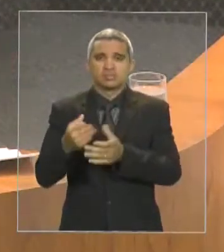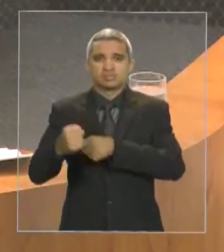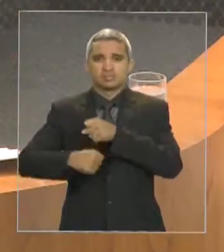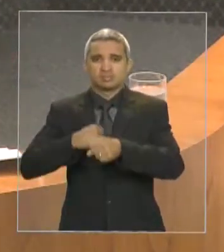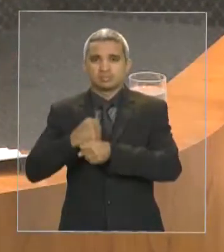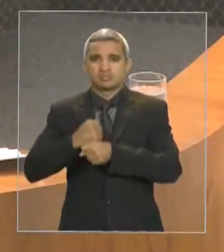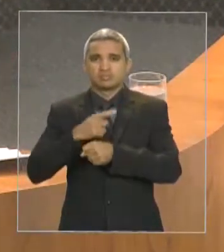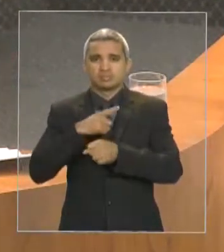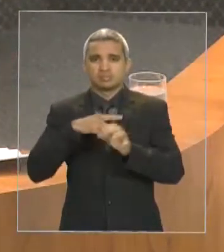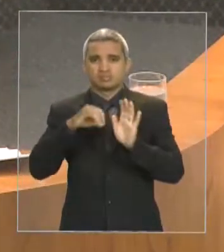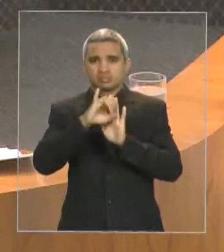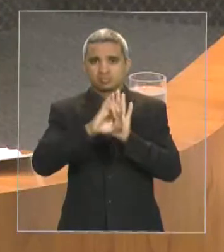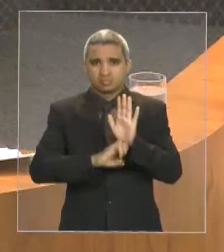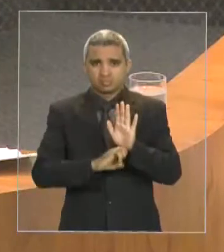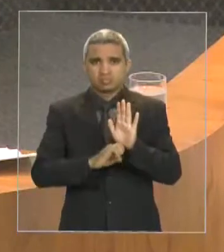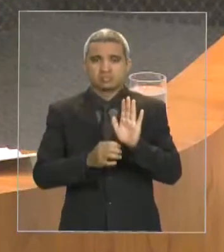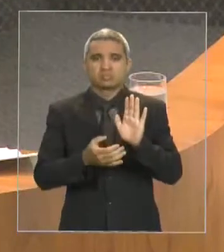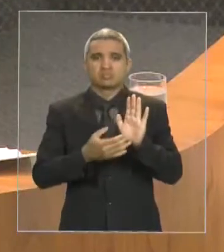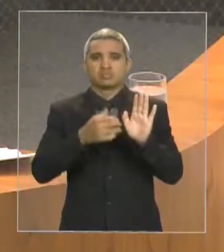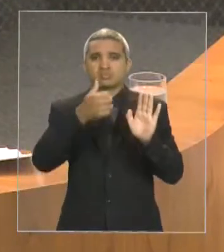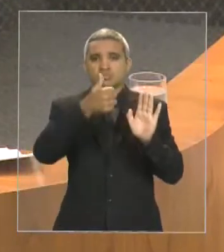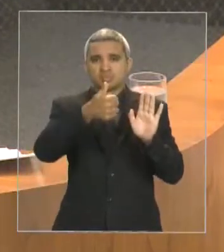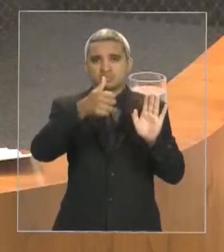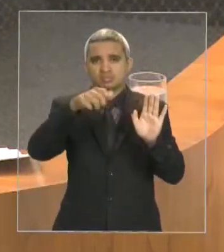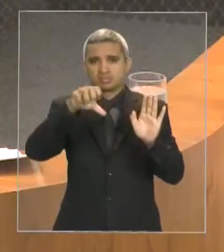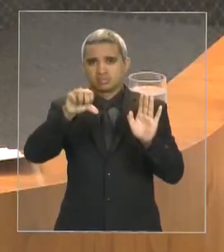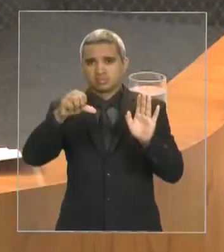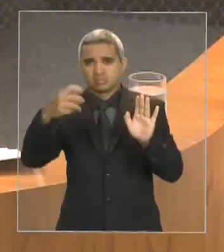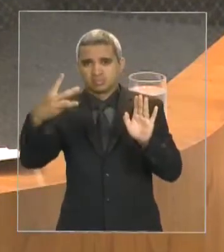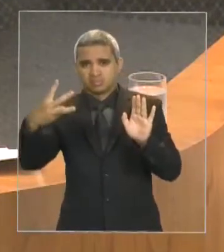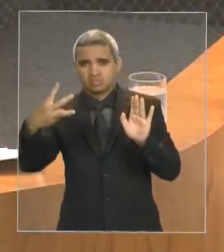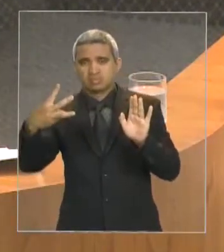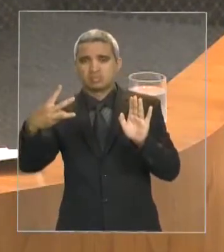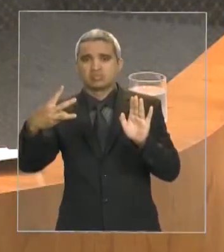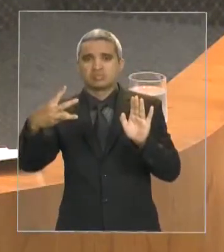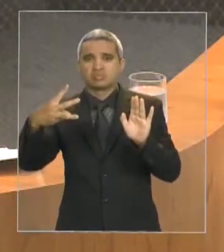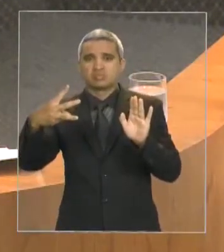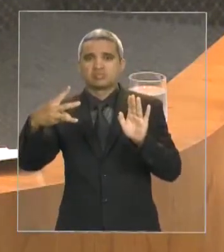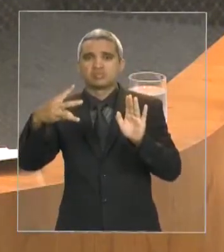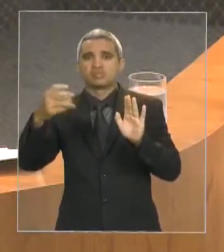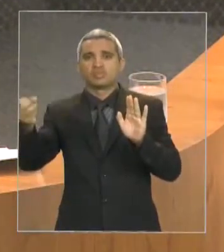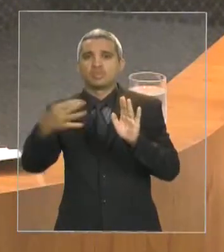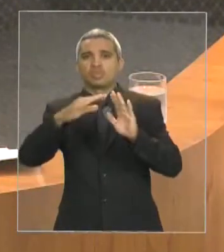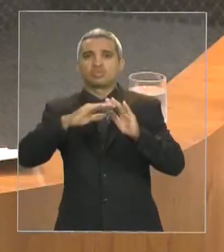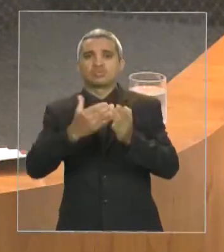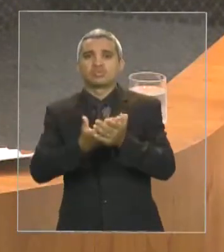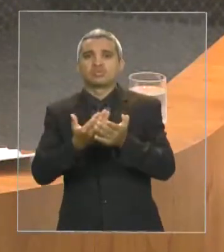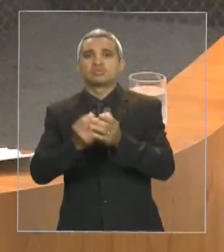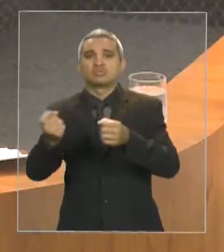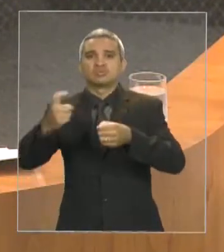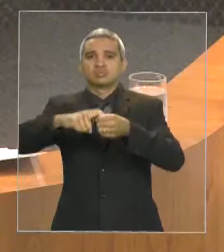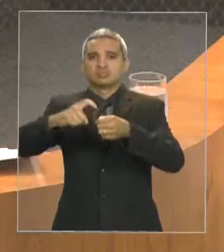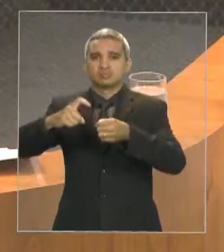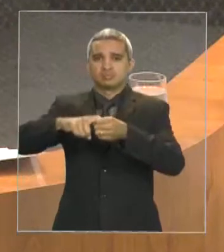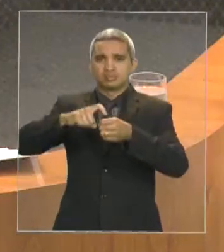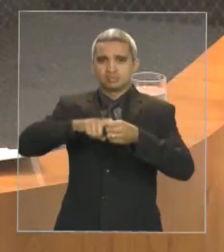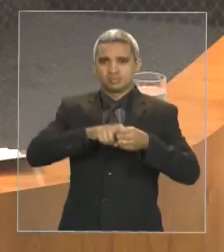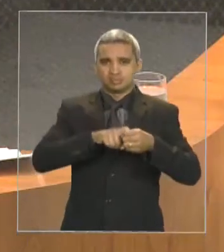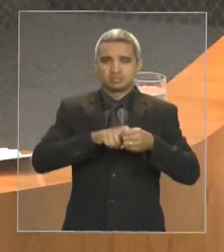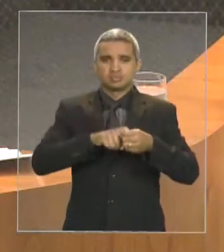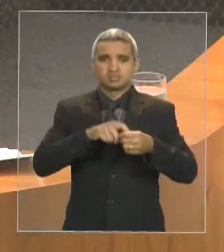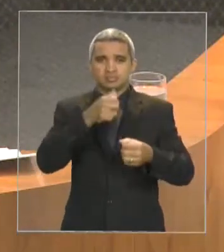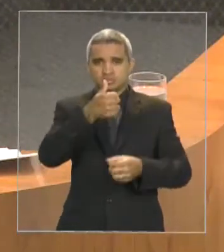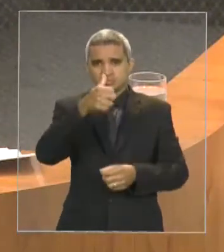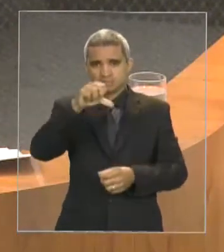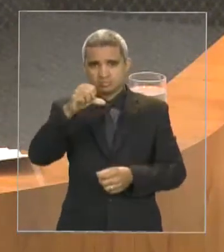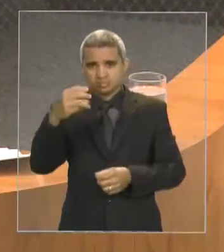o edital e 193 novas escolas se credenciaram. Na verdade, o governo do Estado tem sido